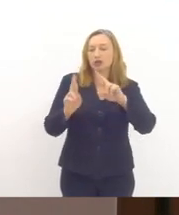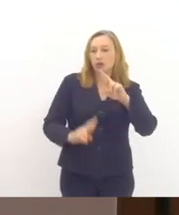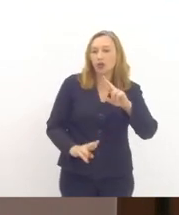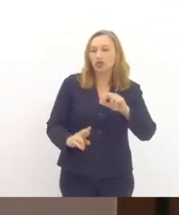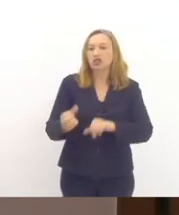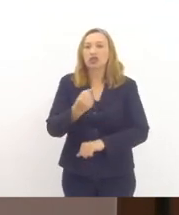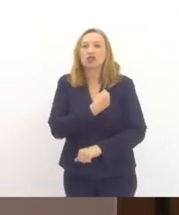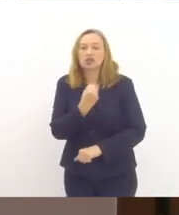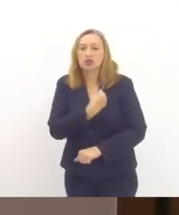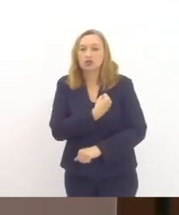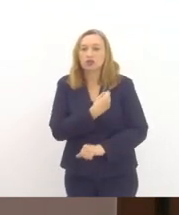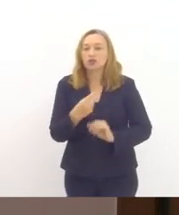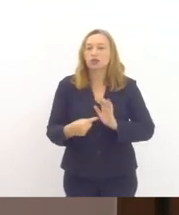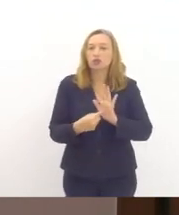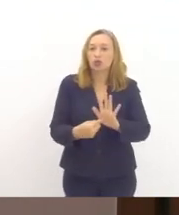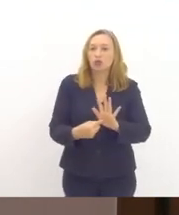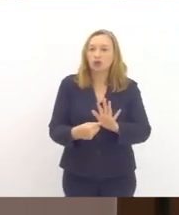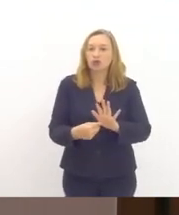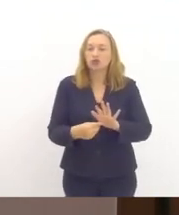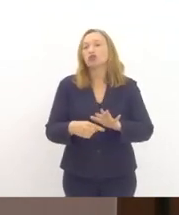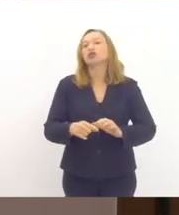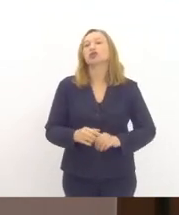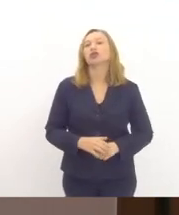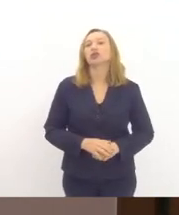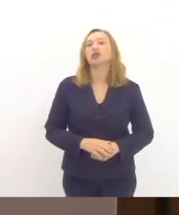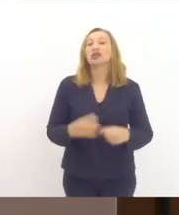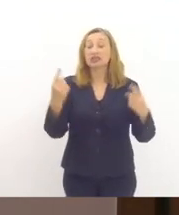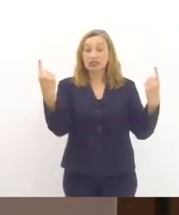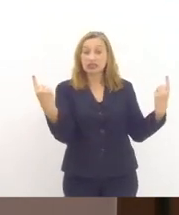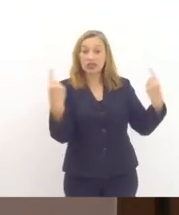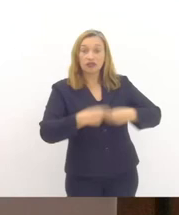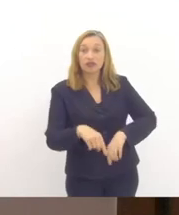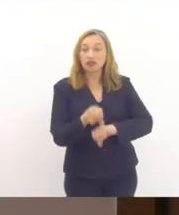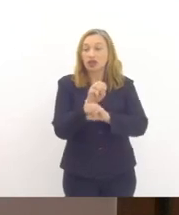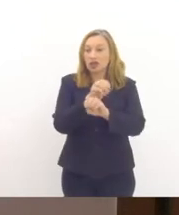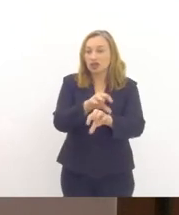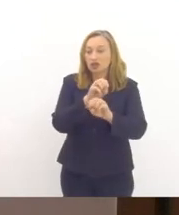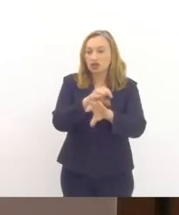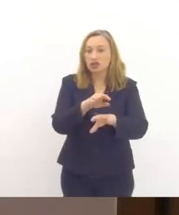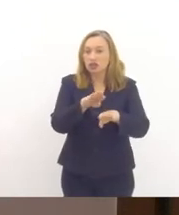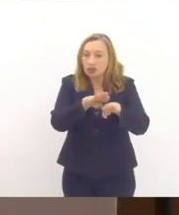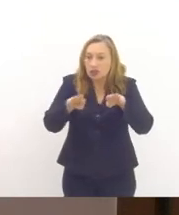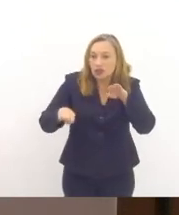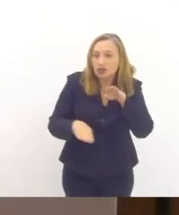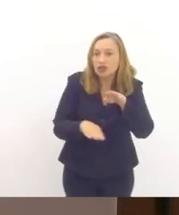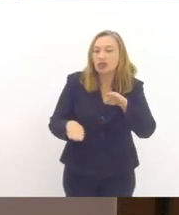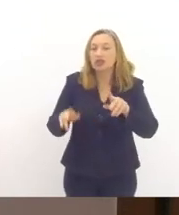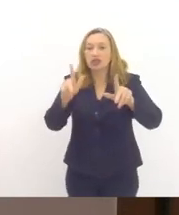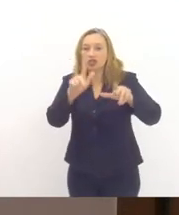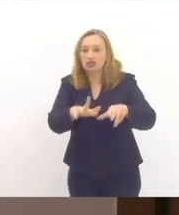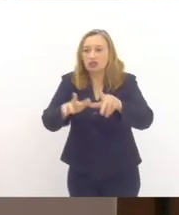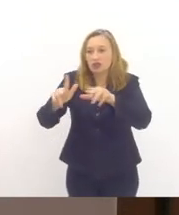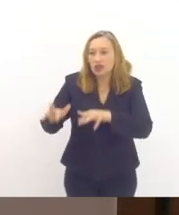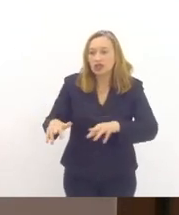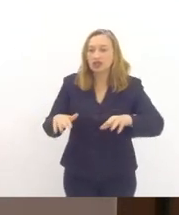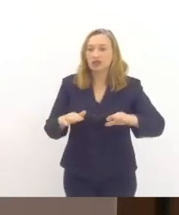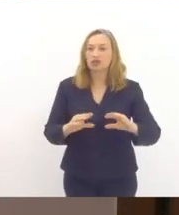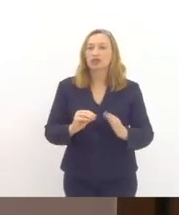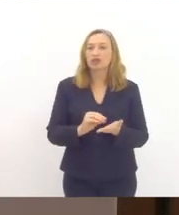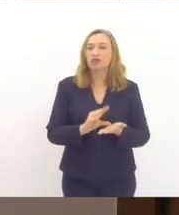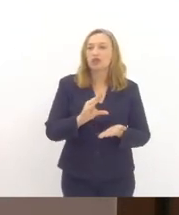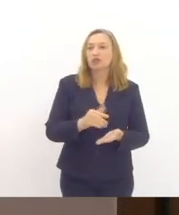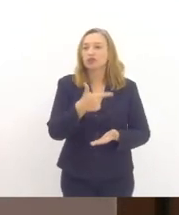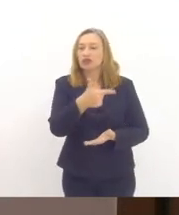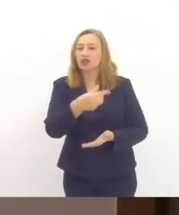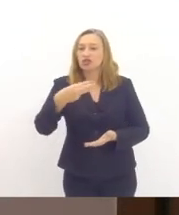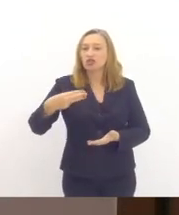número se intitula Migração e Refúgio, Desafios Educativos entre Desigualdades e Diferenças, é o volume 23,